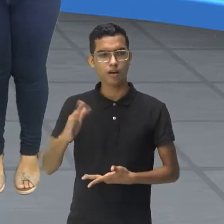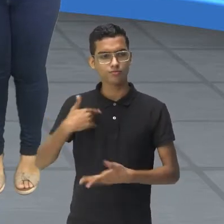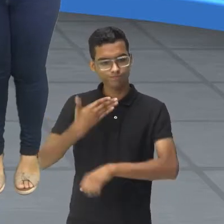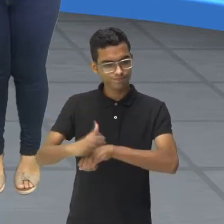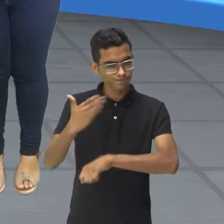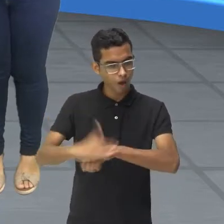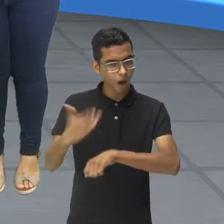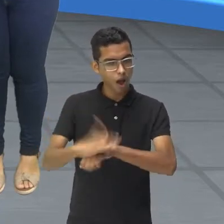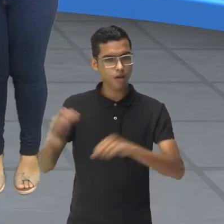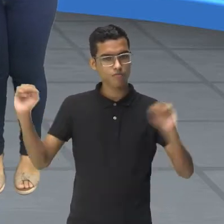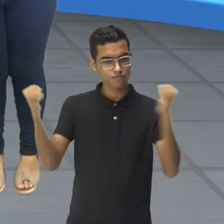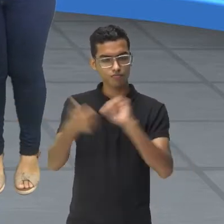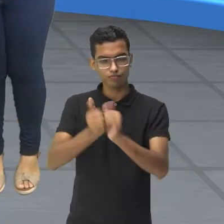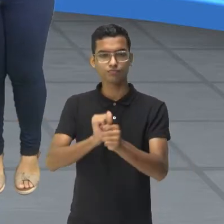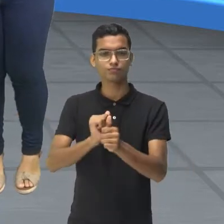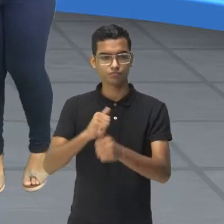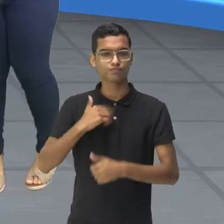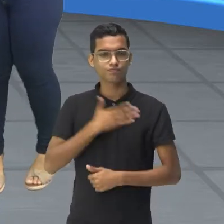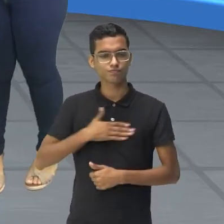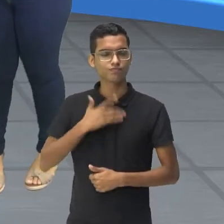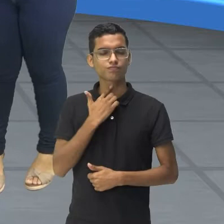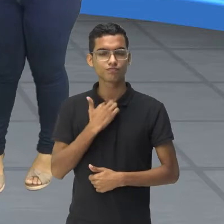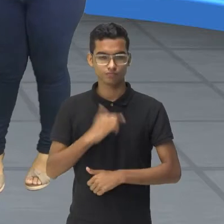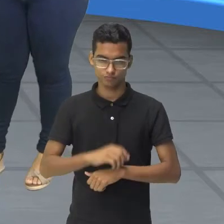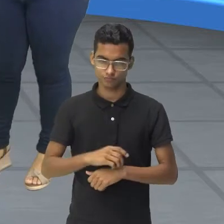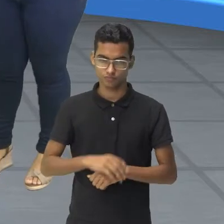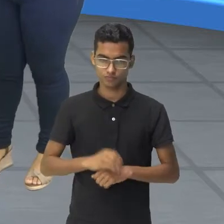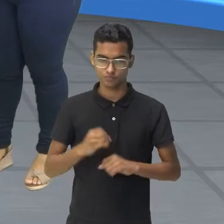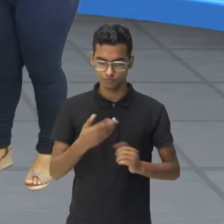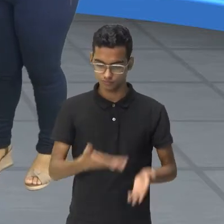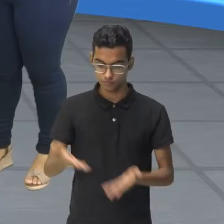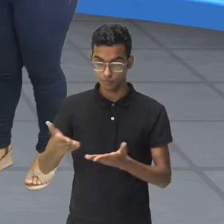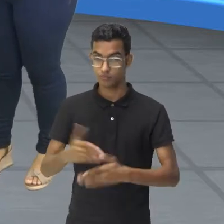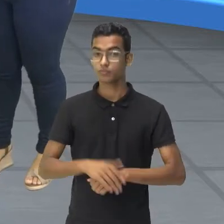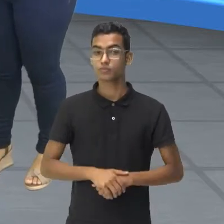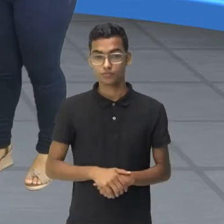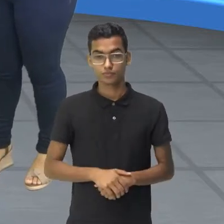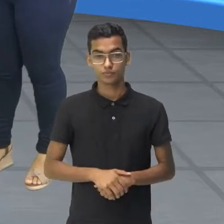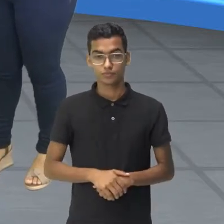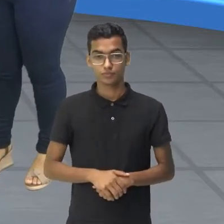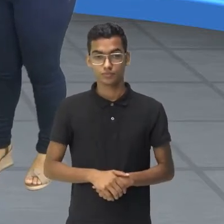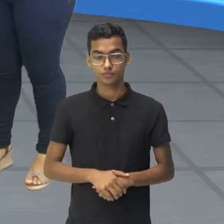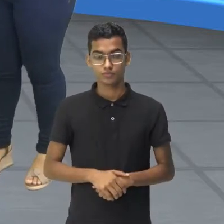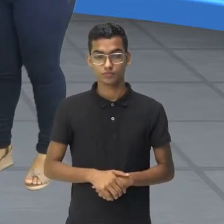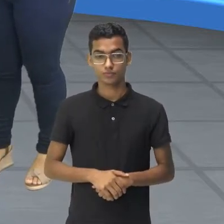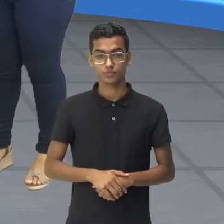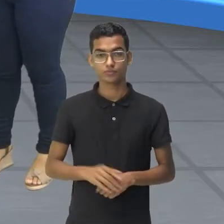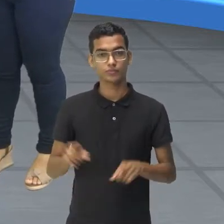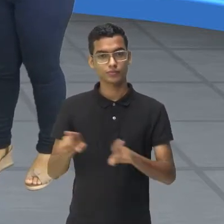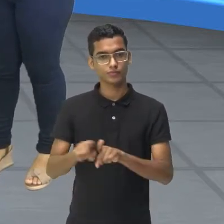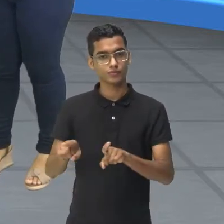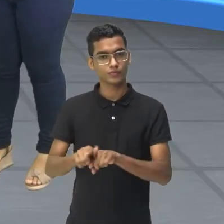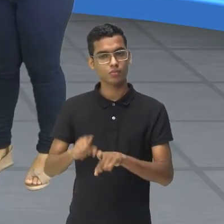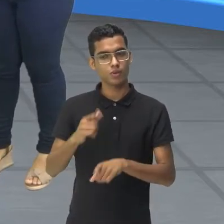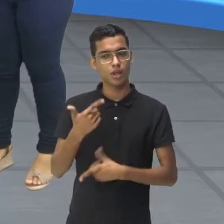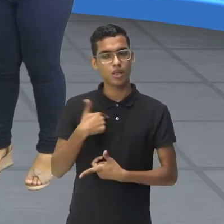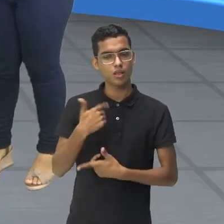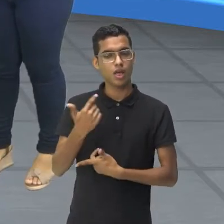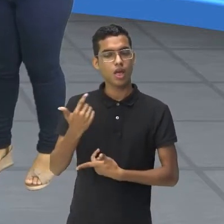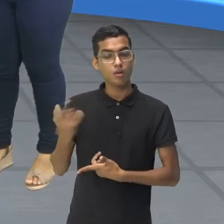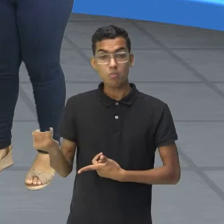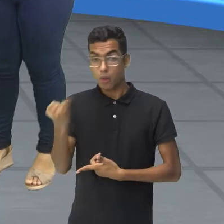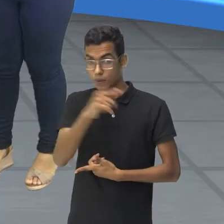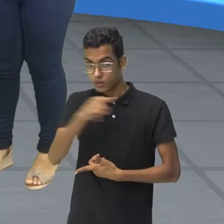que você tem mais afinidade, tá bom? E o mais importante também, procure um médico. Para cuidar de